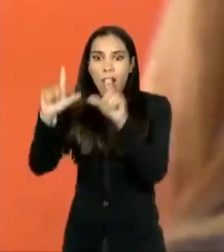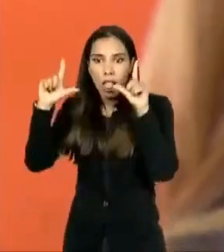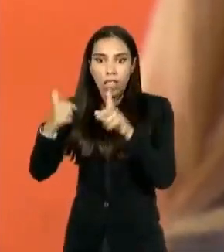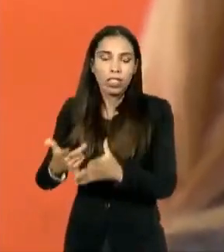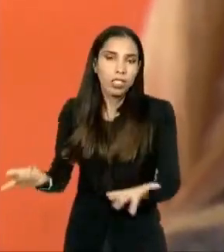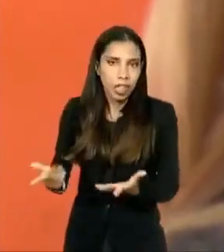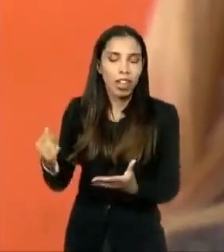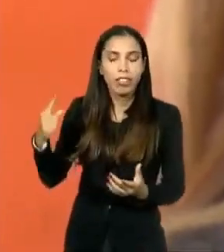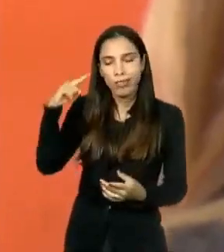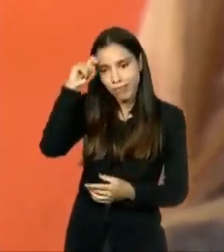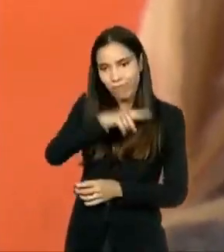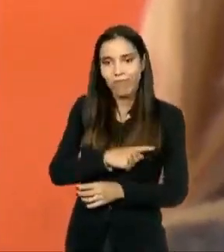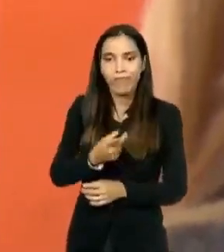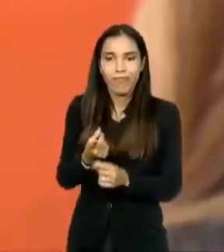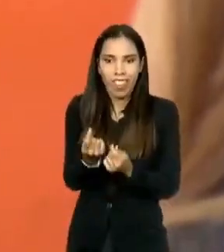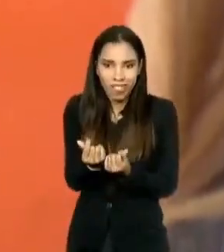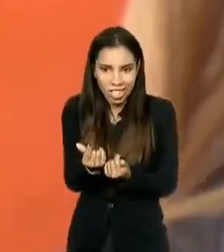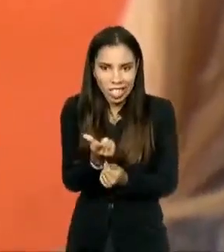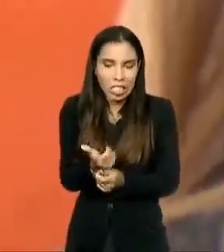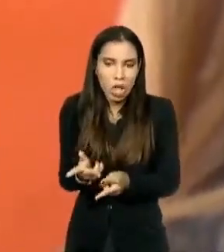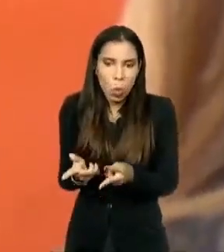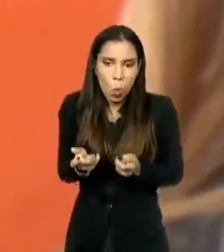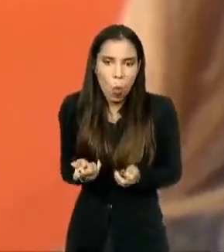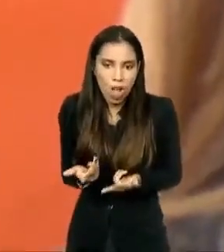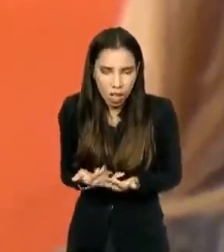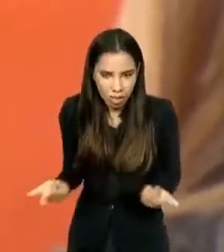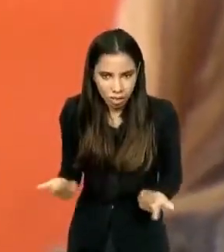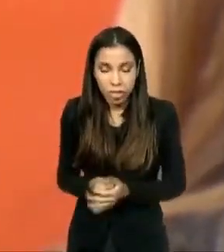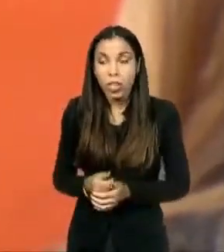financeira. E então é muito importante eu falar isso.